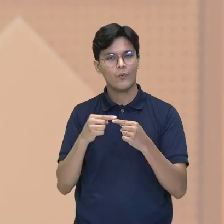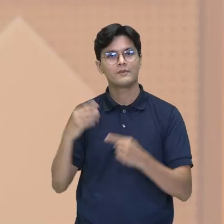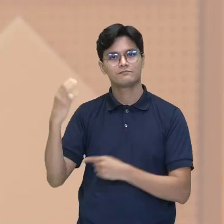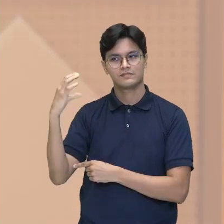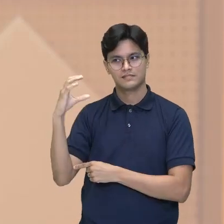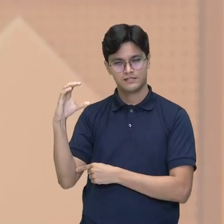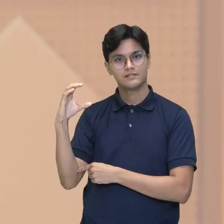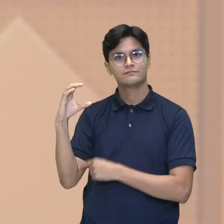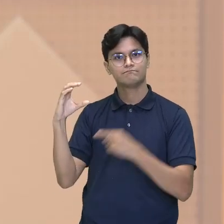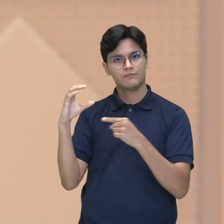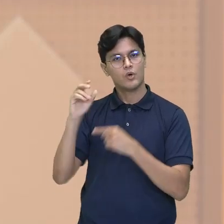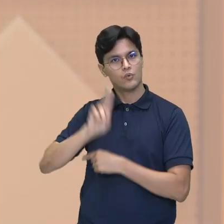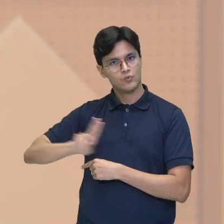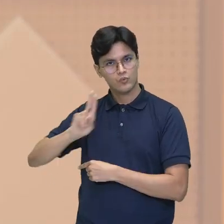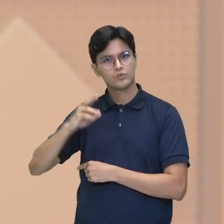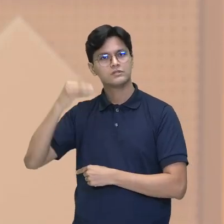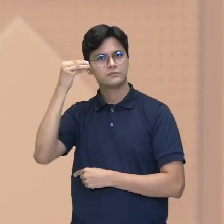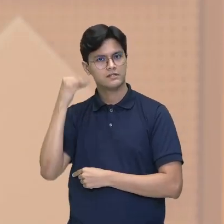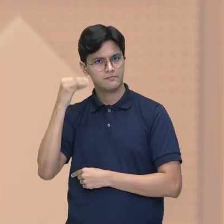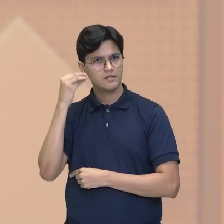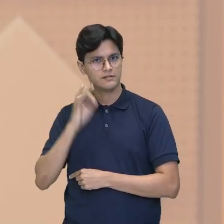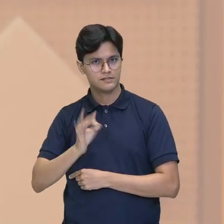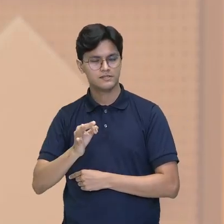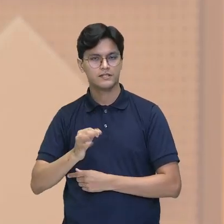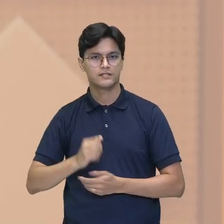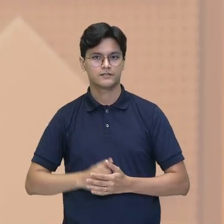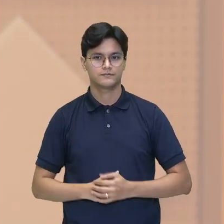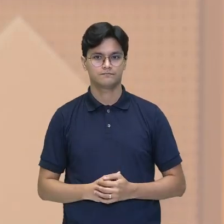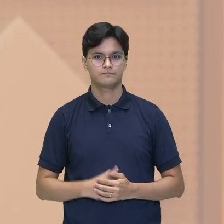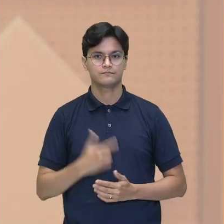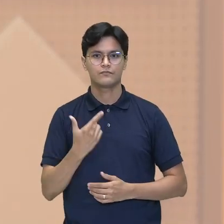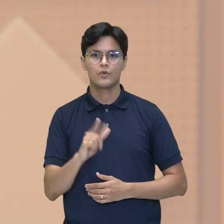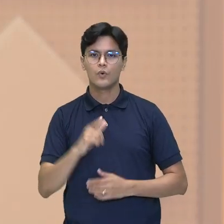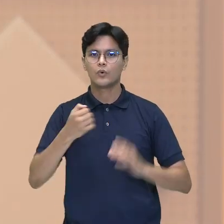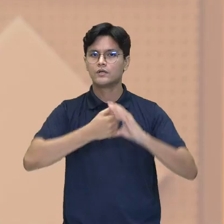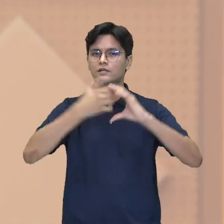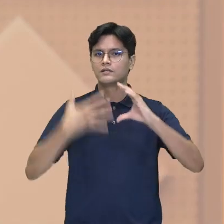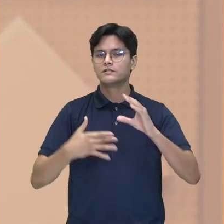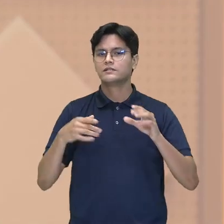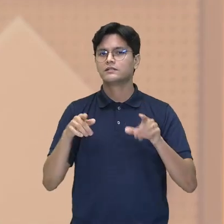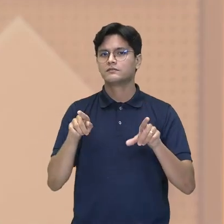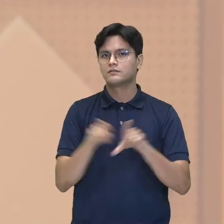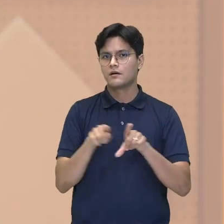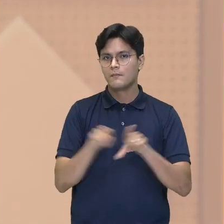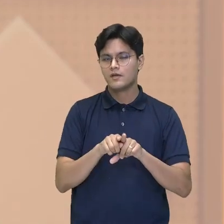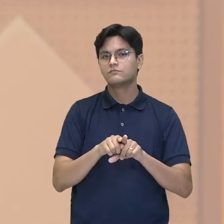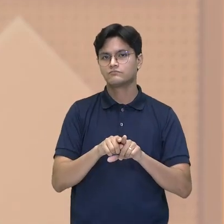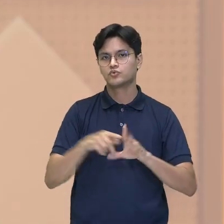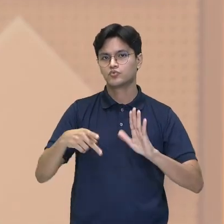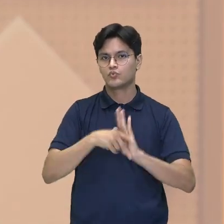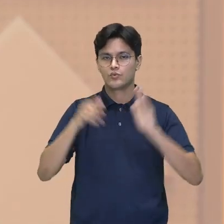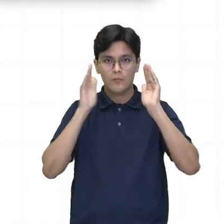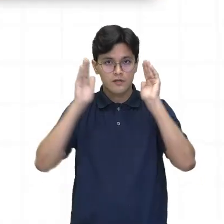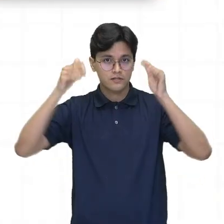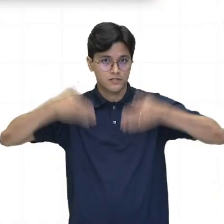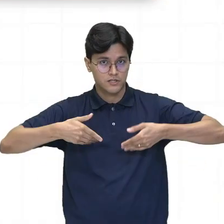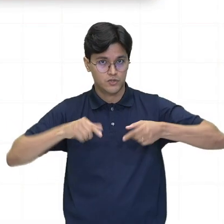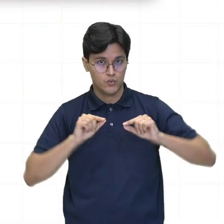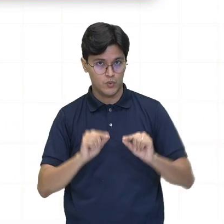dos experimentos, certo? Outra característica, né, do antropocentrismo são as ações